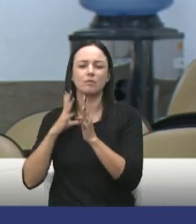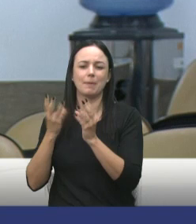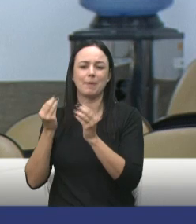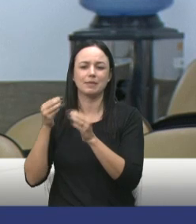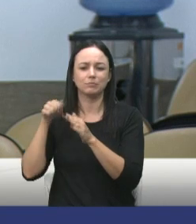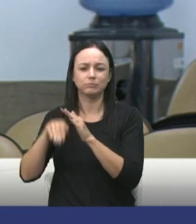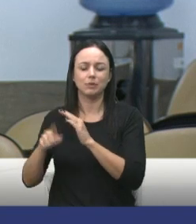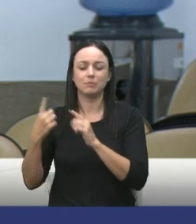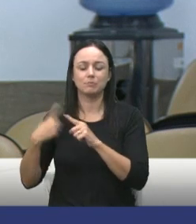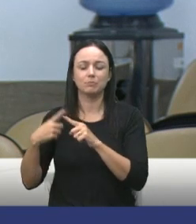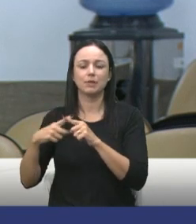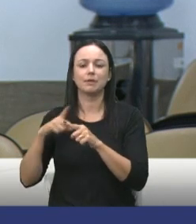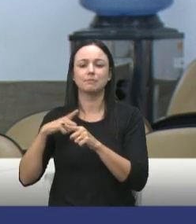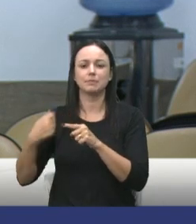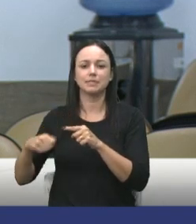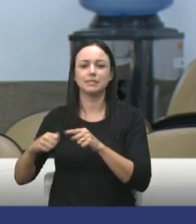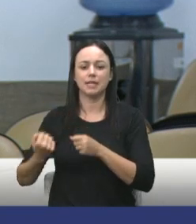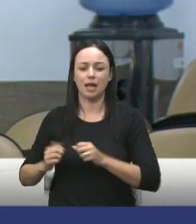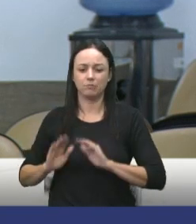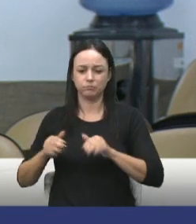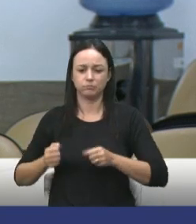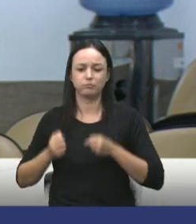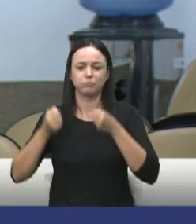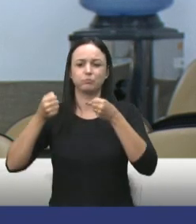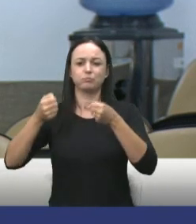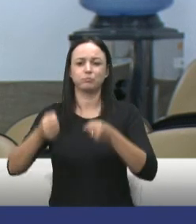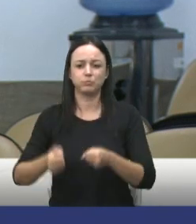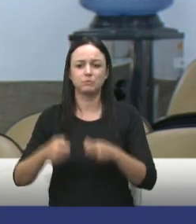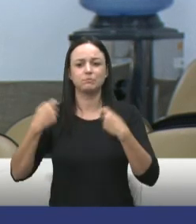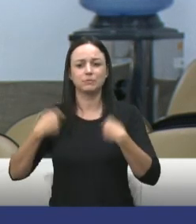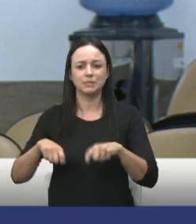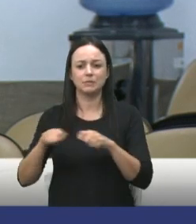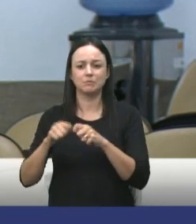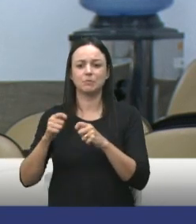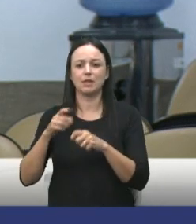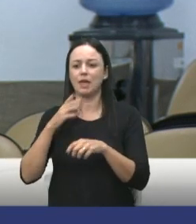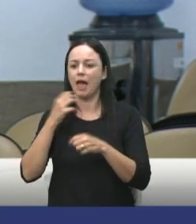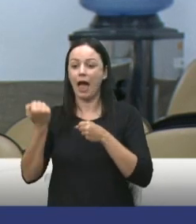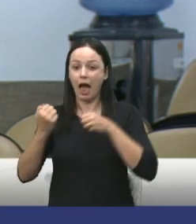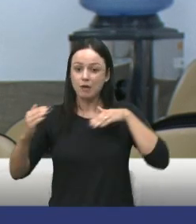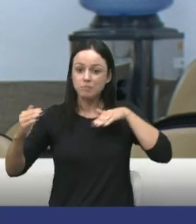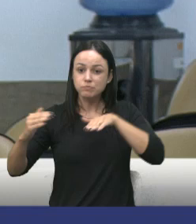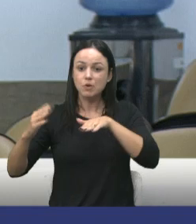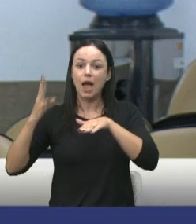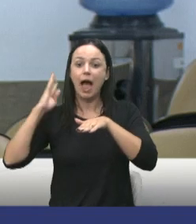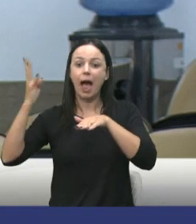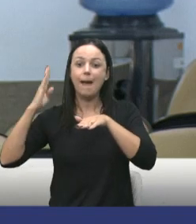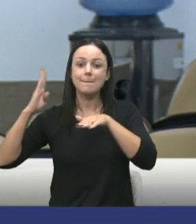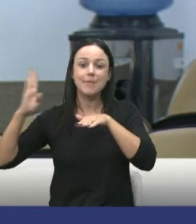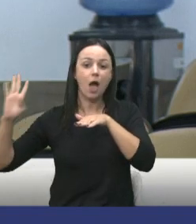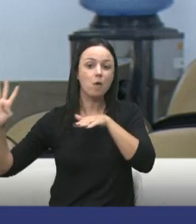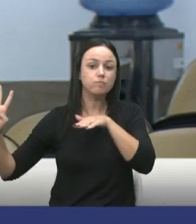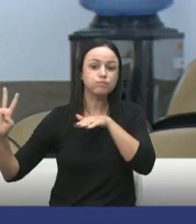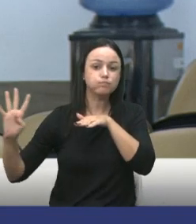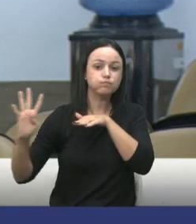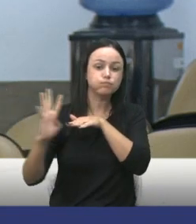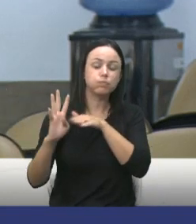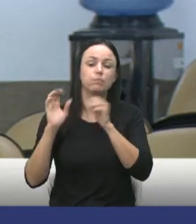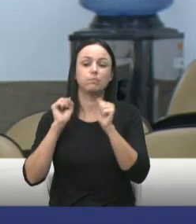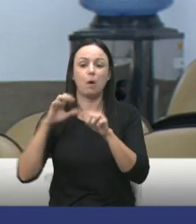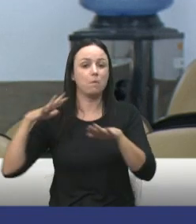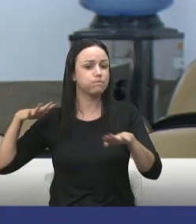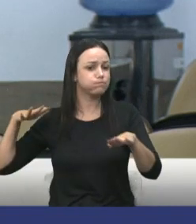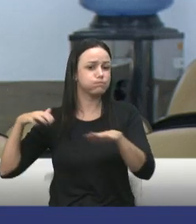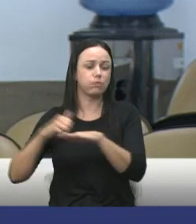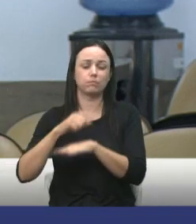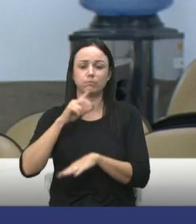porque pode ocorrer de vir um veículo rapidamente e entrar um caminhão na frente dele e acontecer um acidente, podendo trazer um acidente fatal aí para